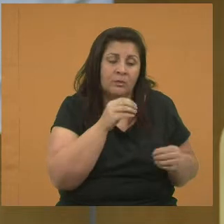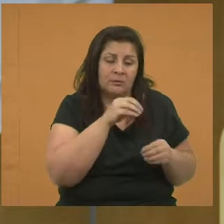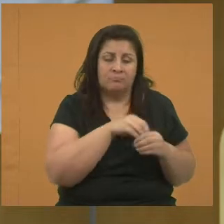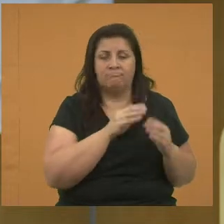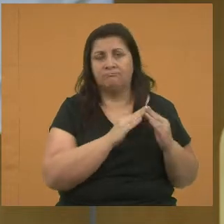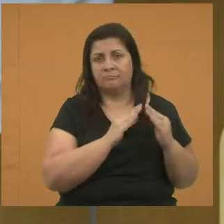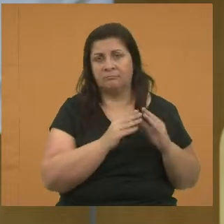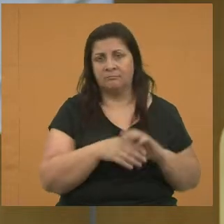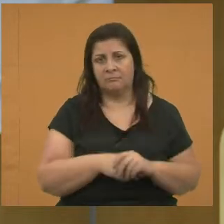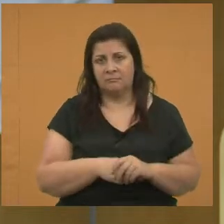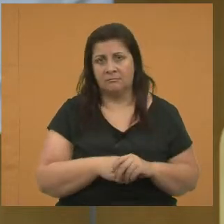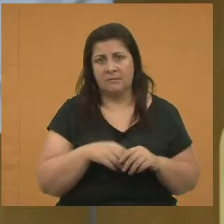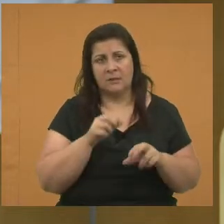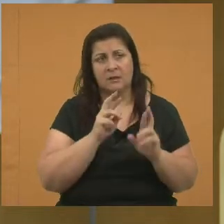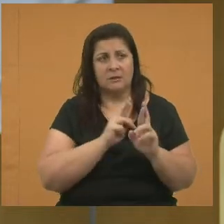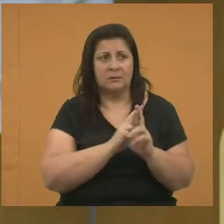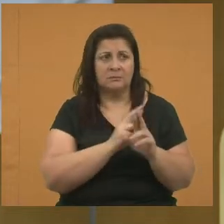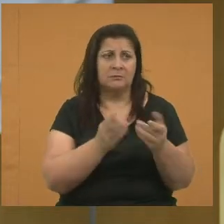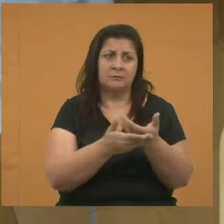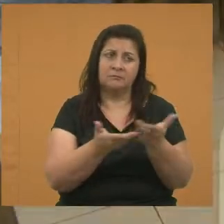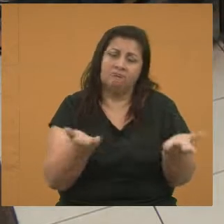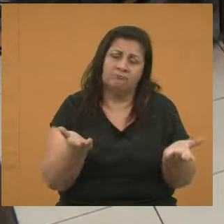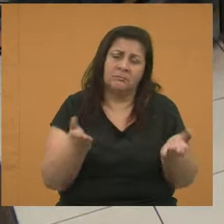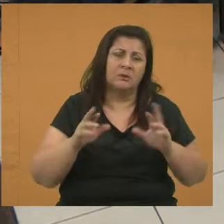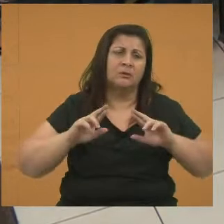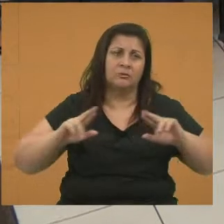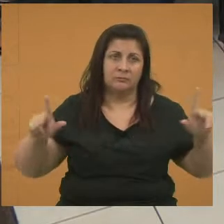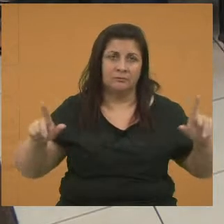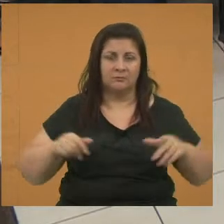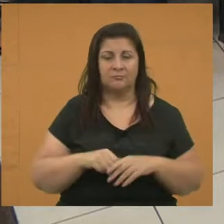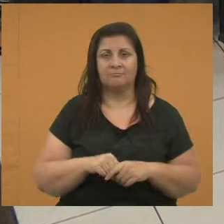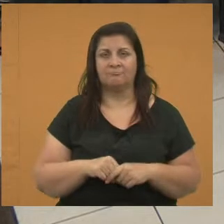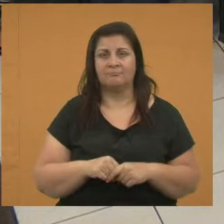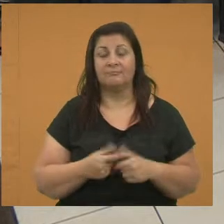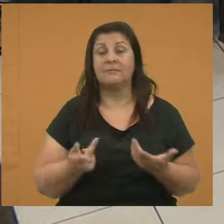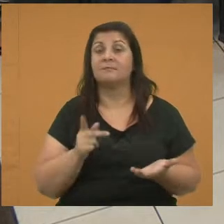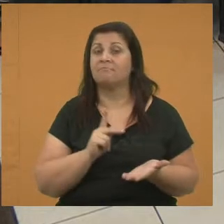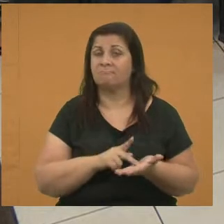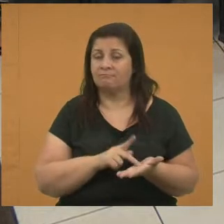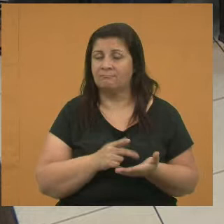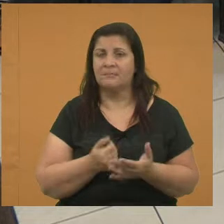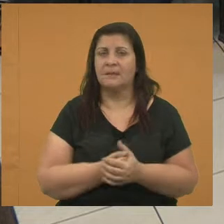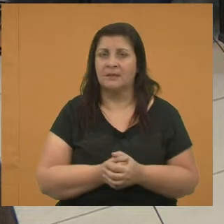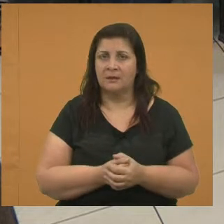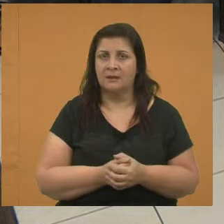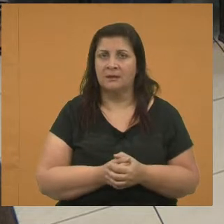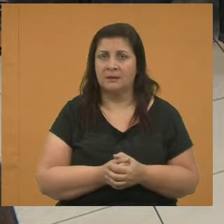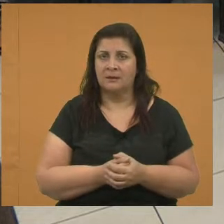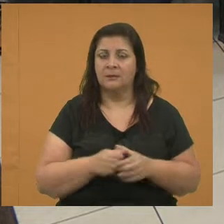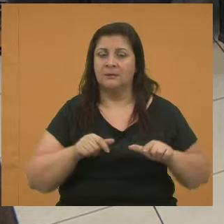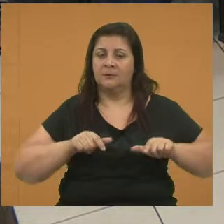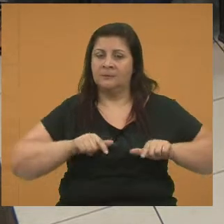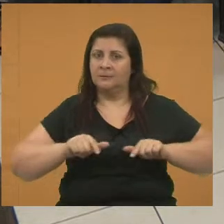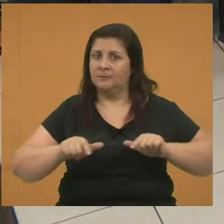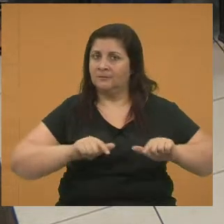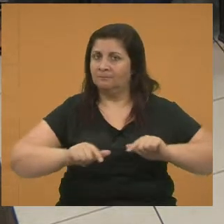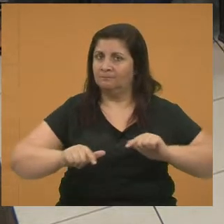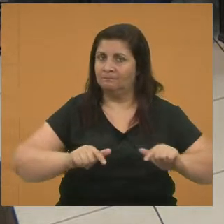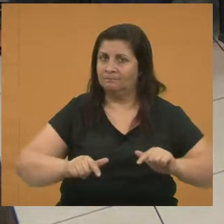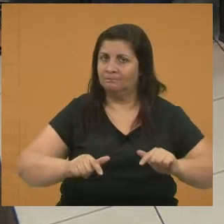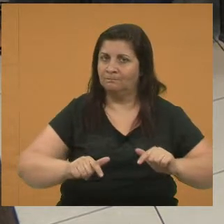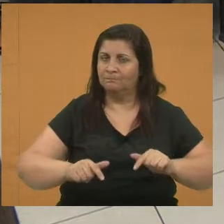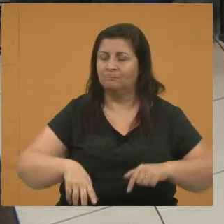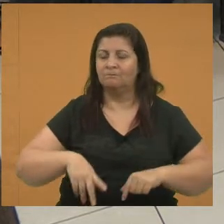a situação de vocês hoje aqui que estão sendo homenageados. Mas, realmente, é uma carreira aí muito